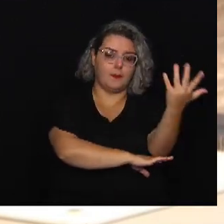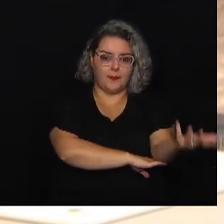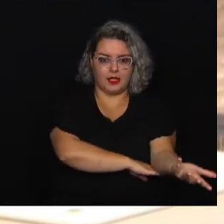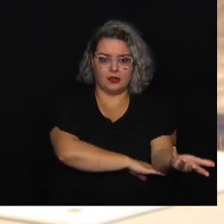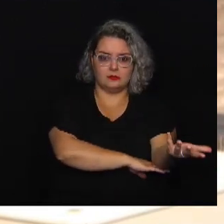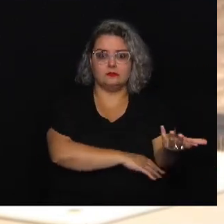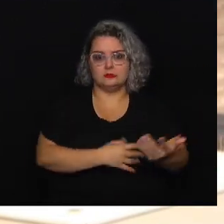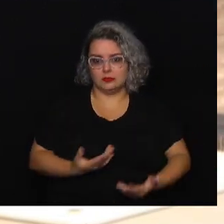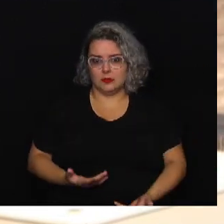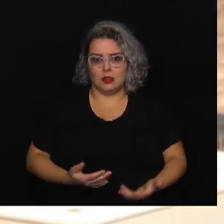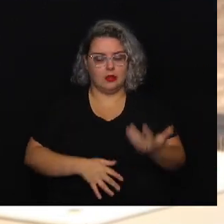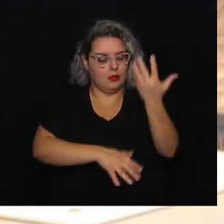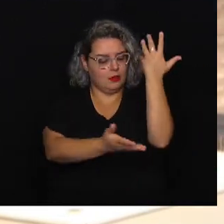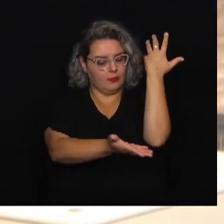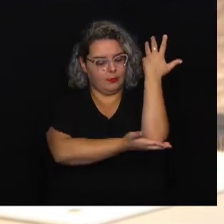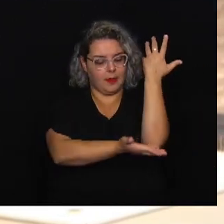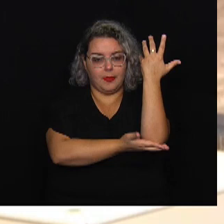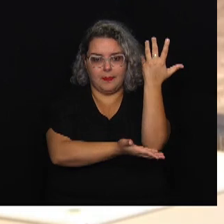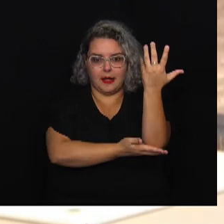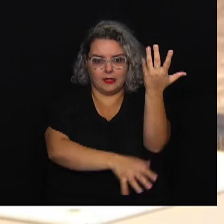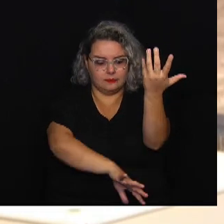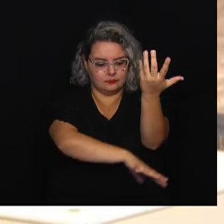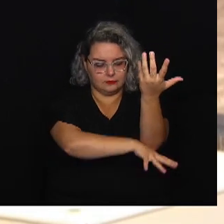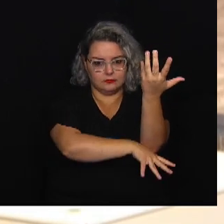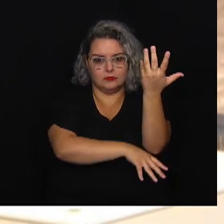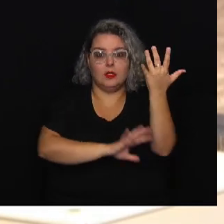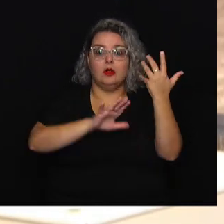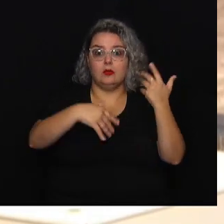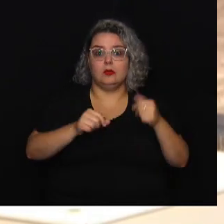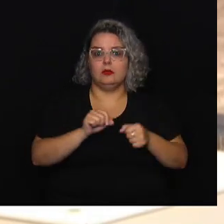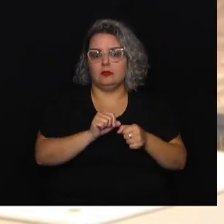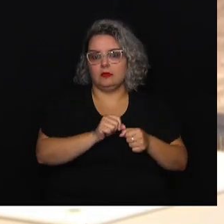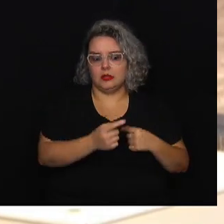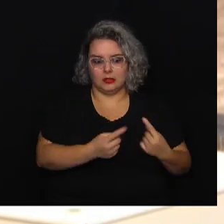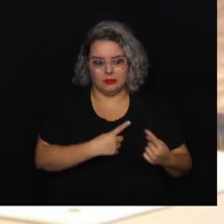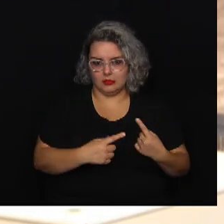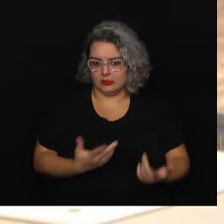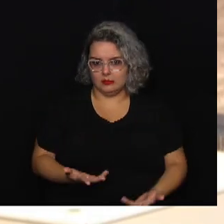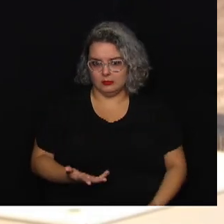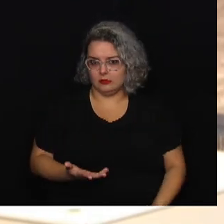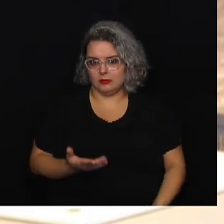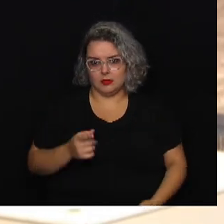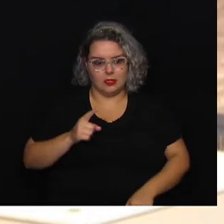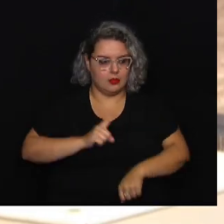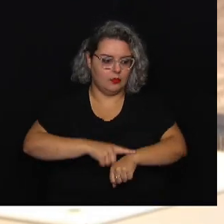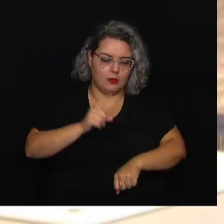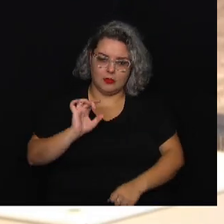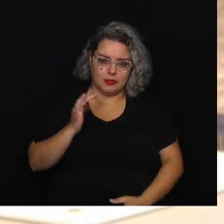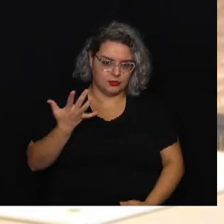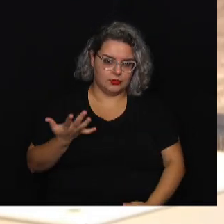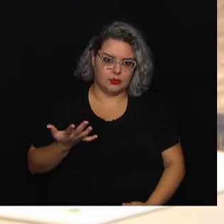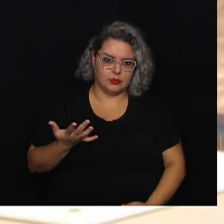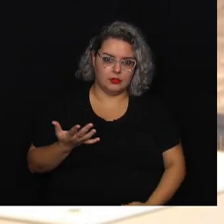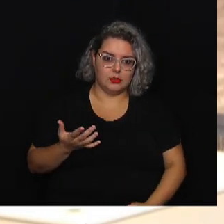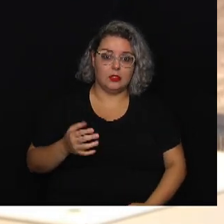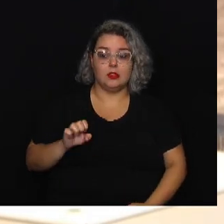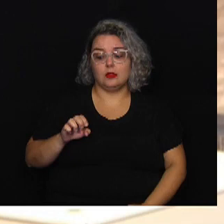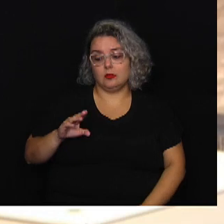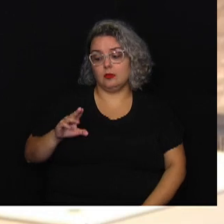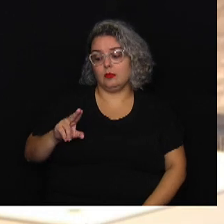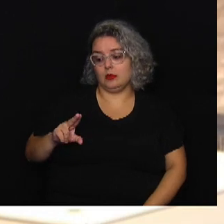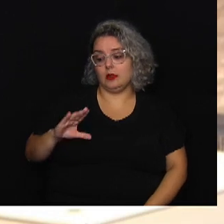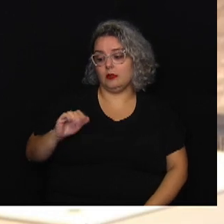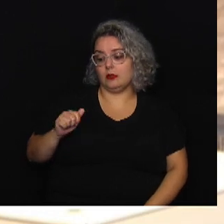das suas raízes foram cortadas quando foi feita a avenida, então era só uma questão de tempo para acontecer. E a questão dos eucaliptos é uma